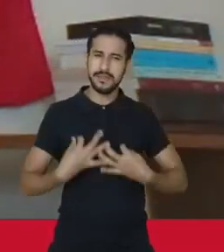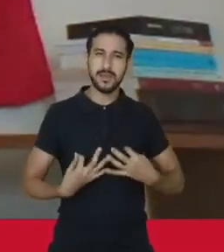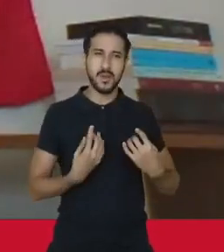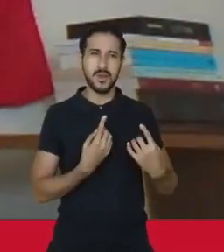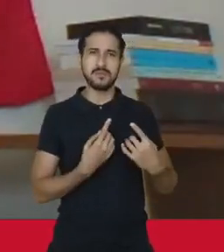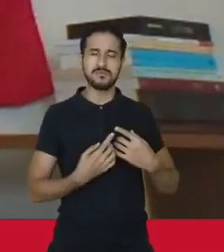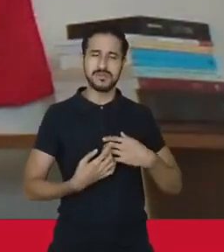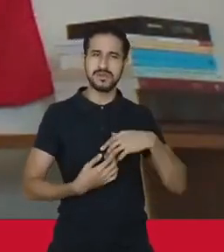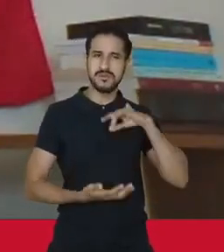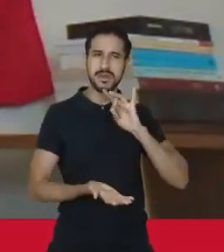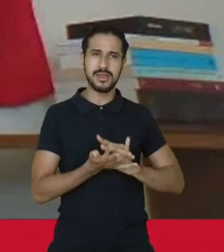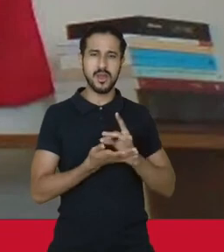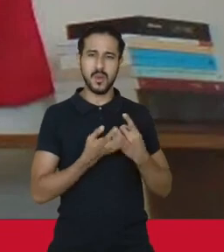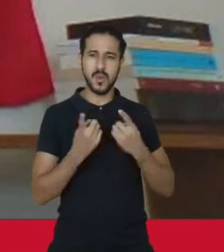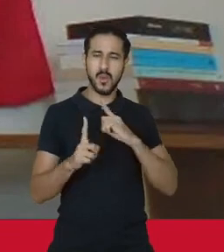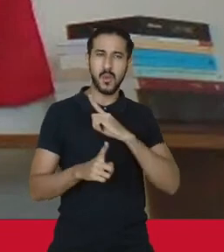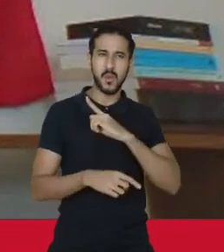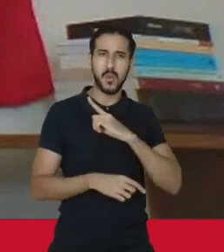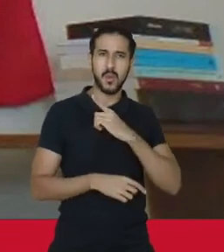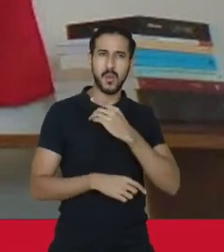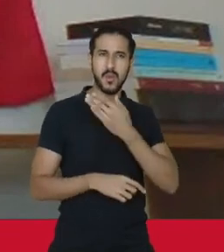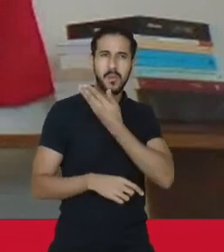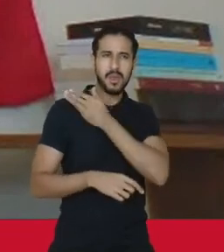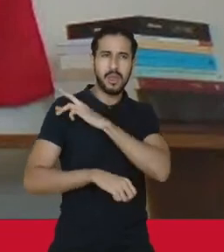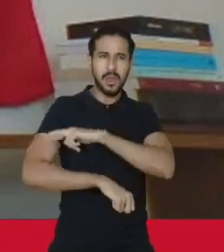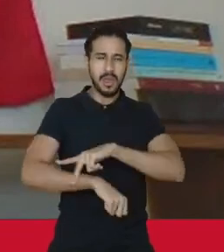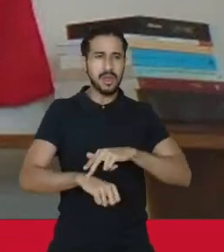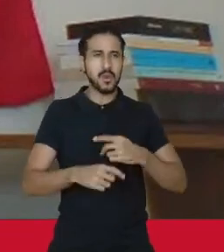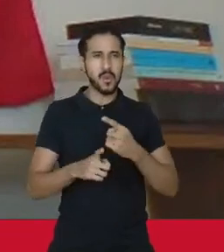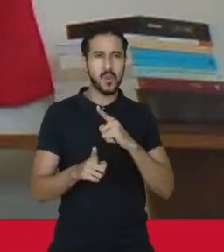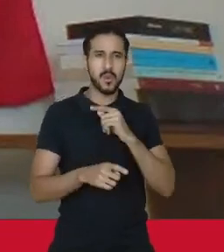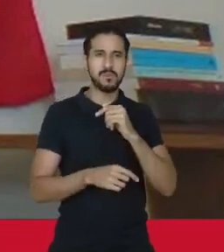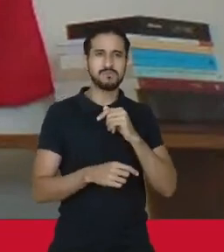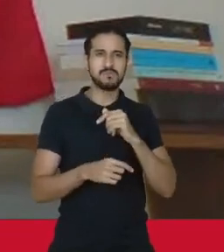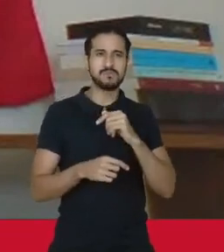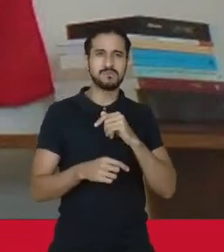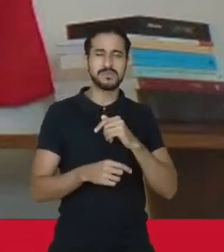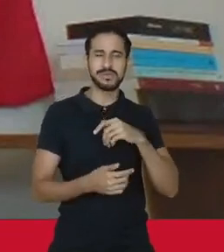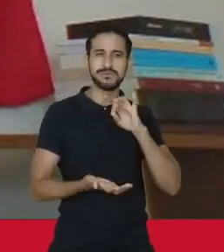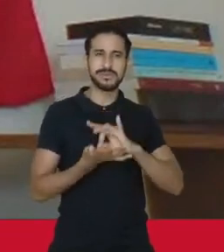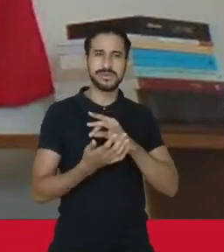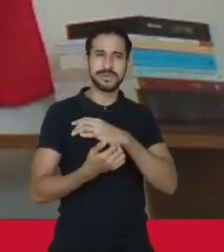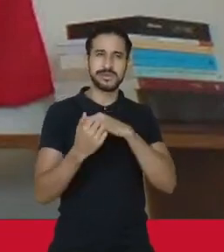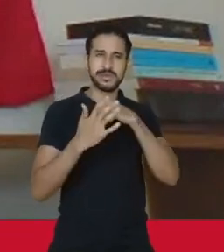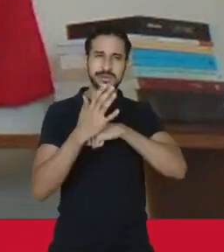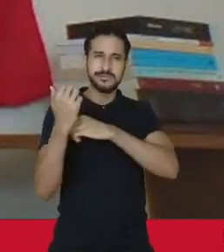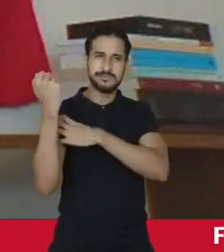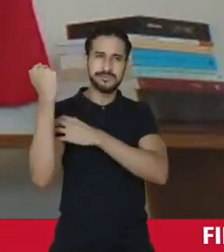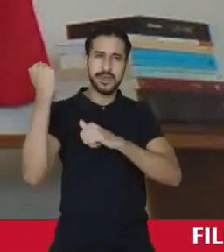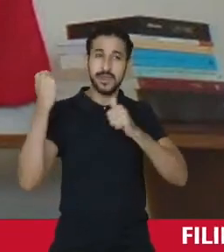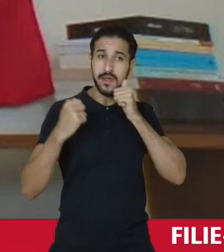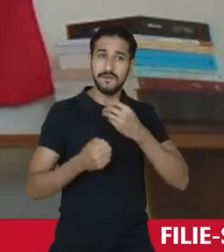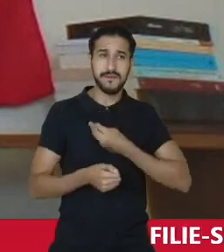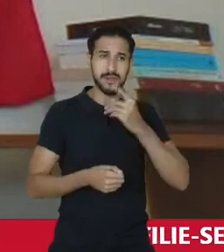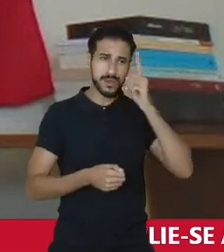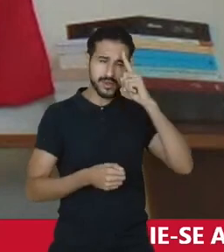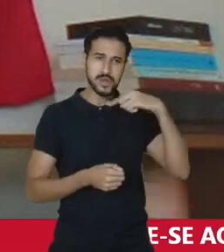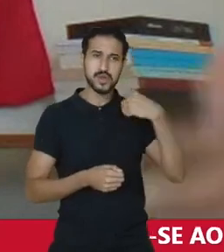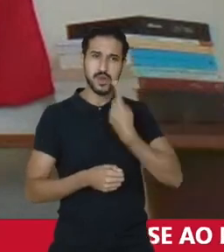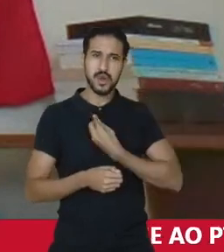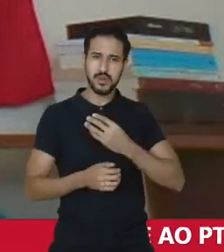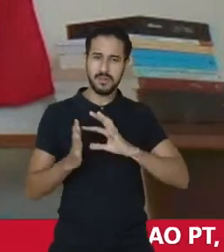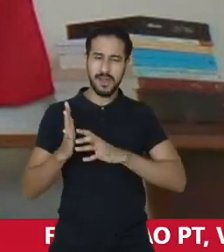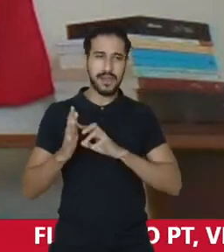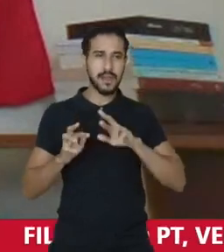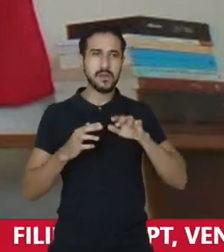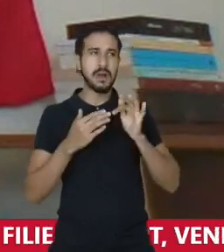radicalmente feminista, antirracista. Acho que essas são coisas que precisam estar na nossa prática política cotidiana como partido, e não só